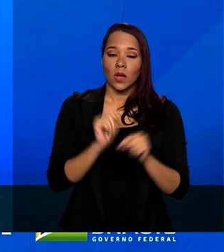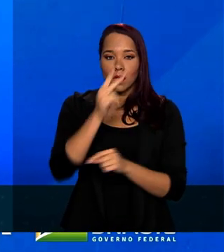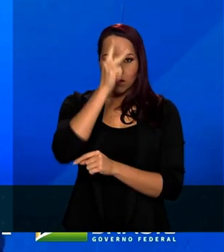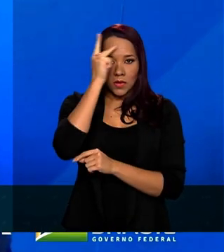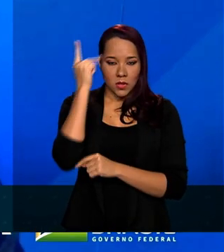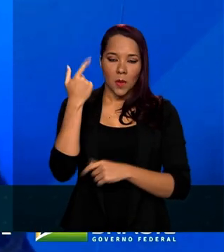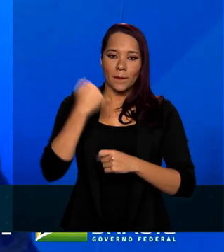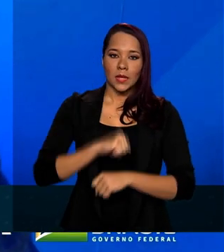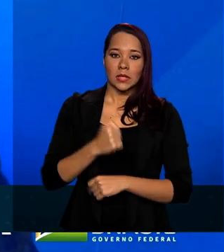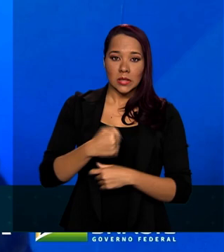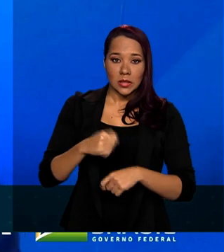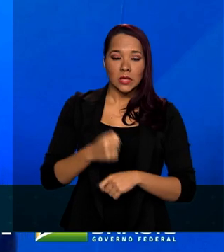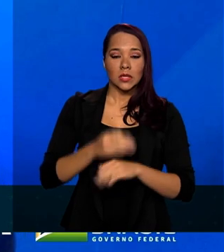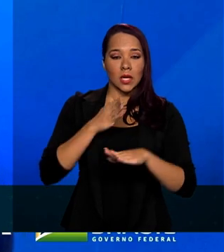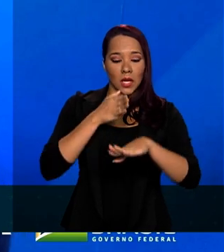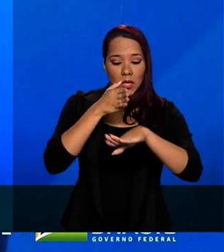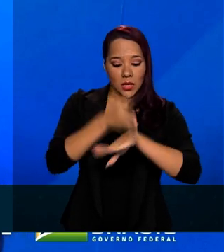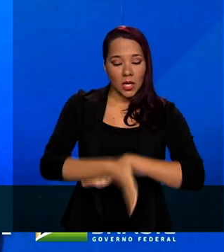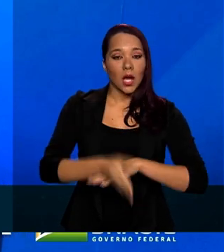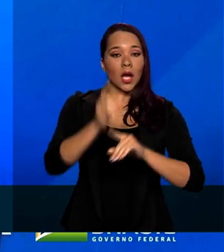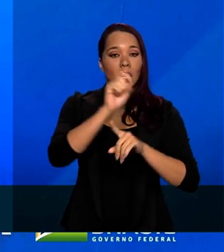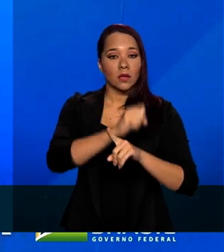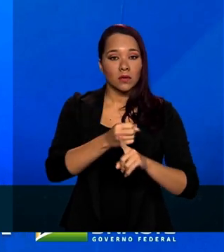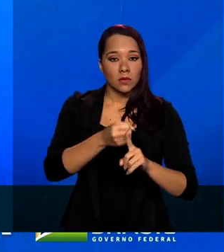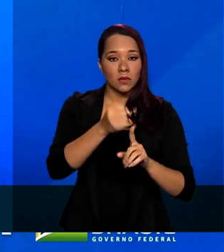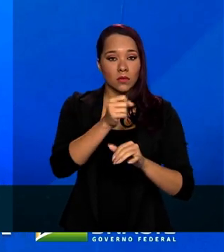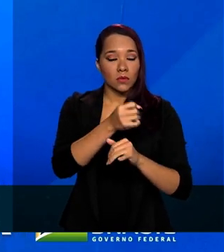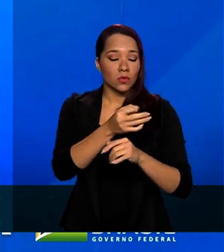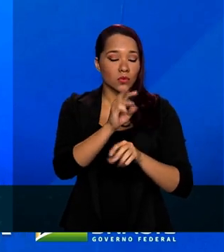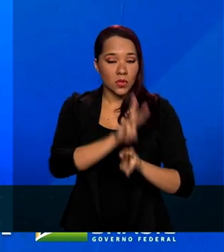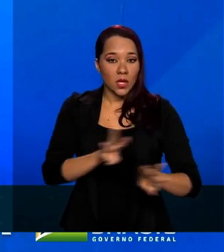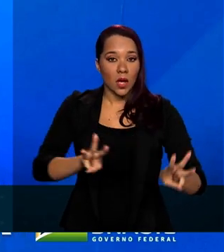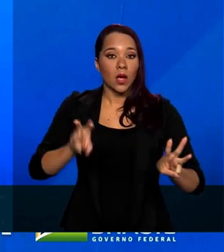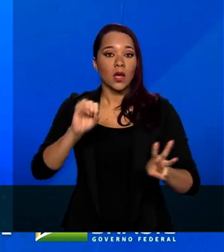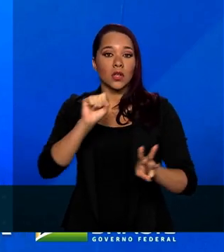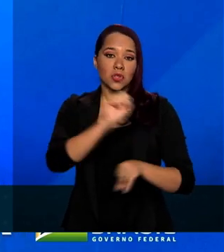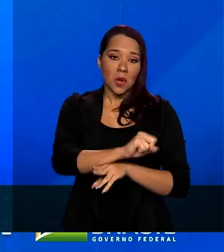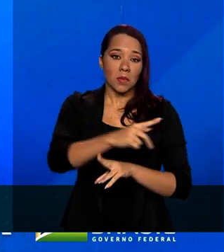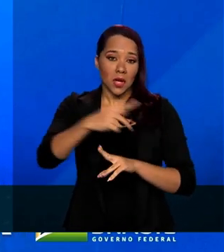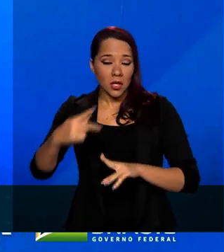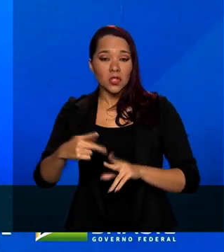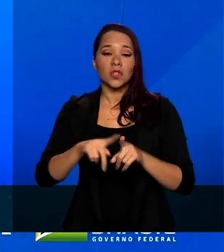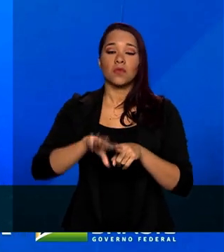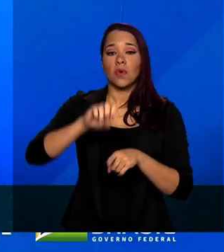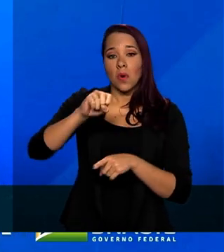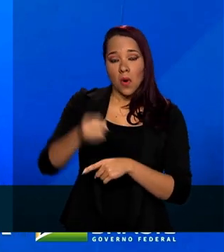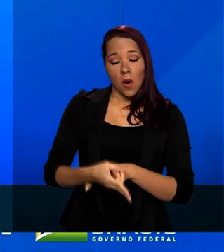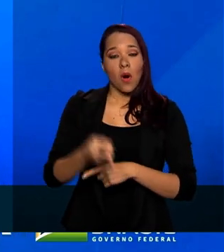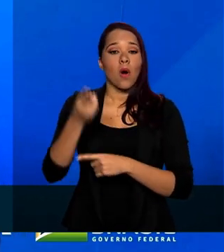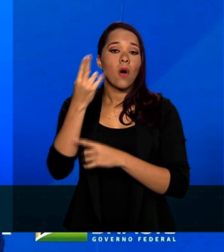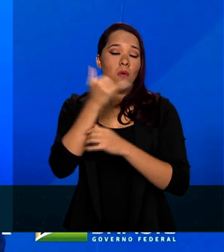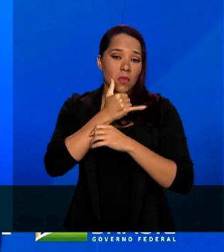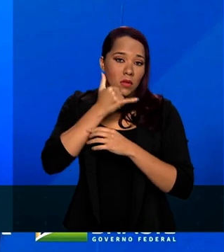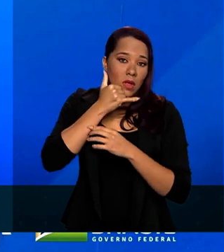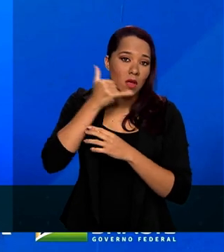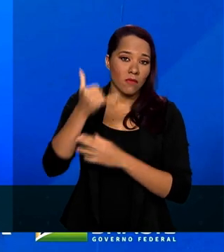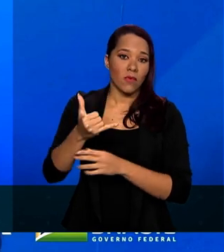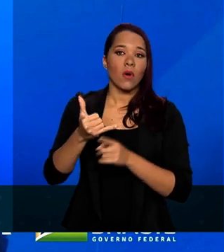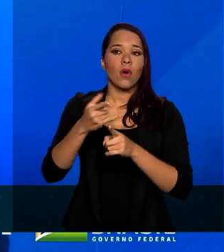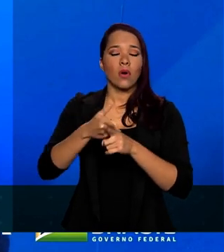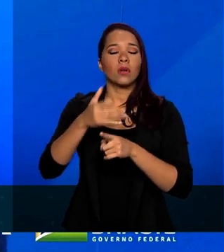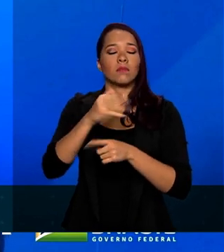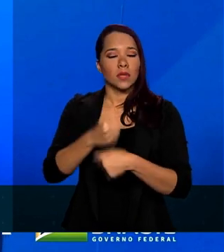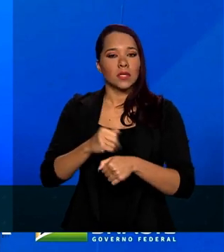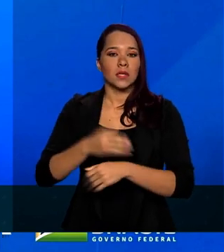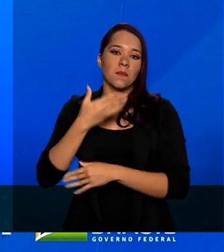pessoas irem e pedirem, seja pelo aplicativo, seja pelos telefones que nós